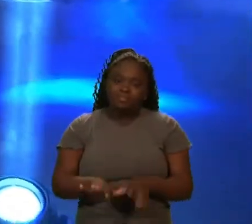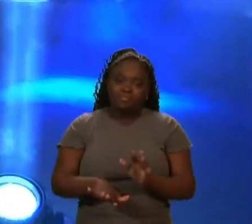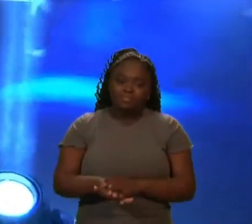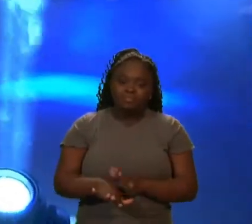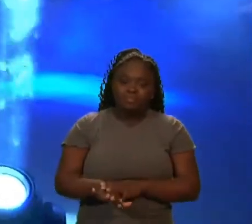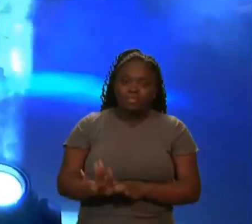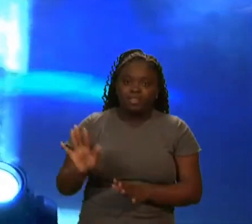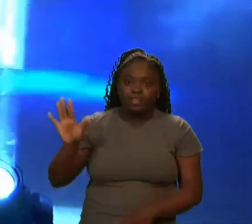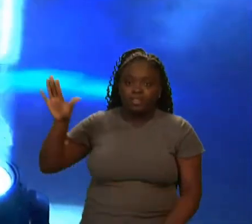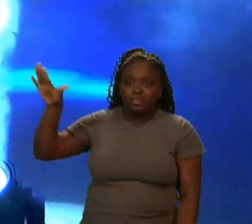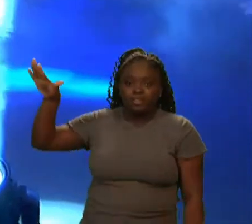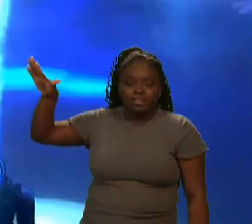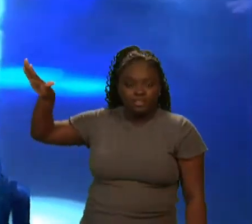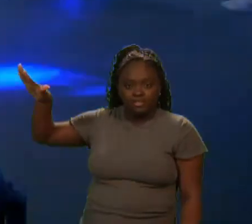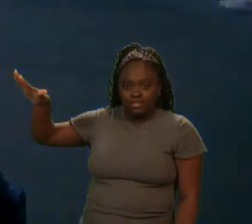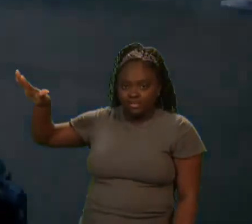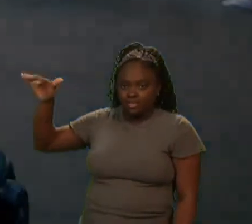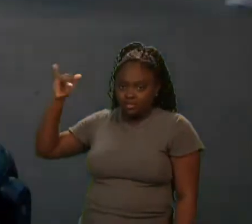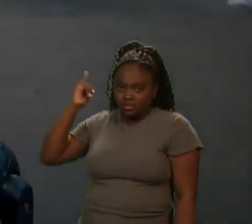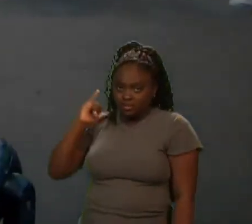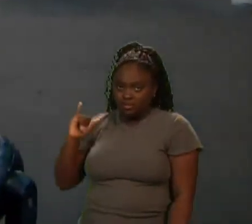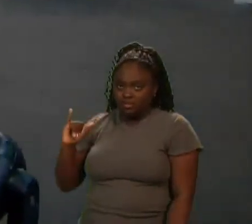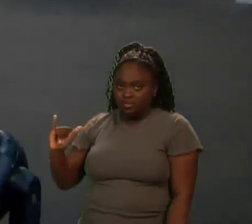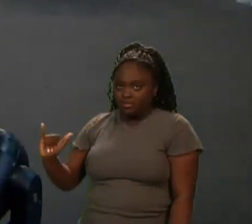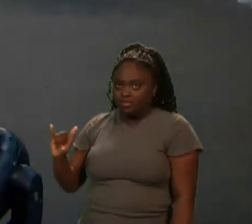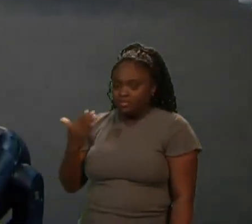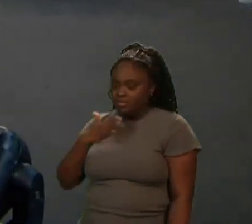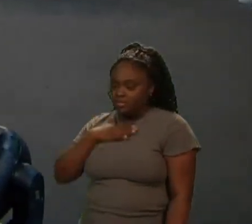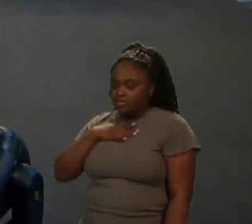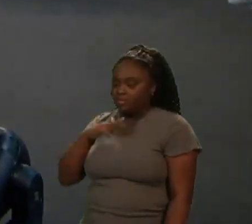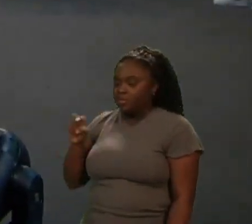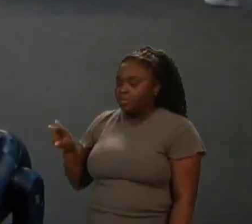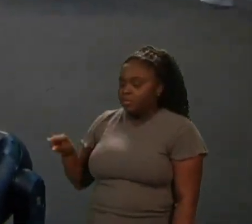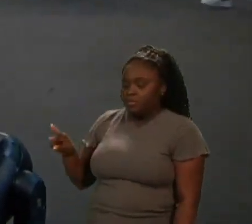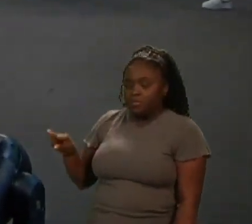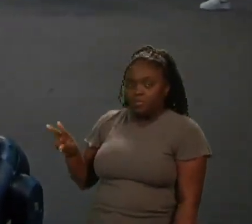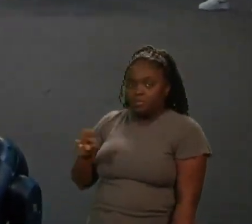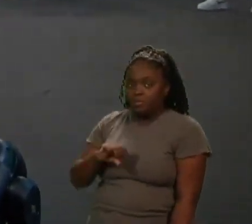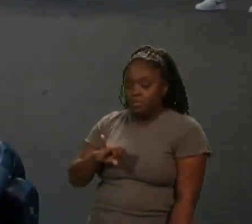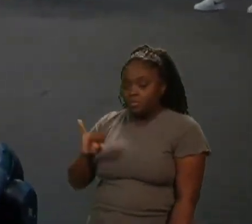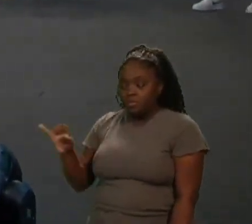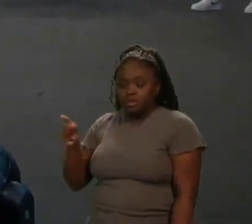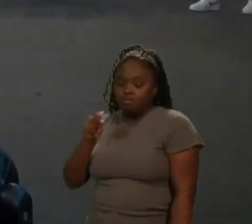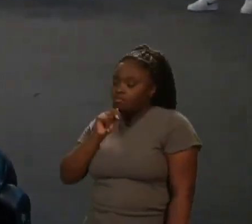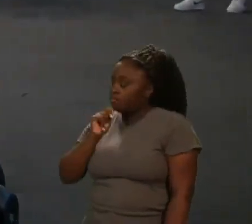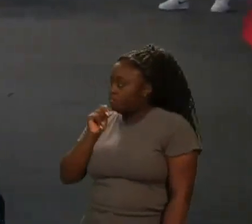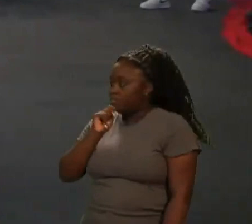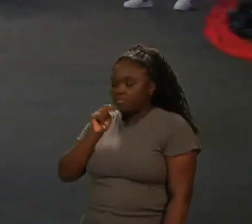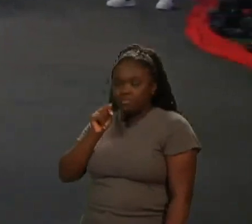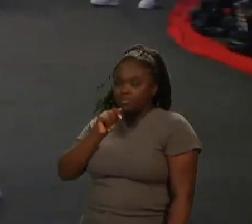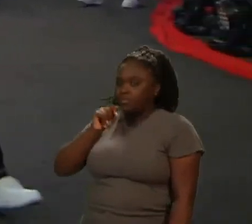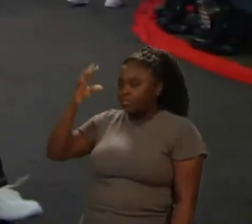irmão. Profetiza sobre ele: meu irmão, se você ainda não é batizado,